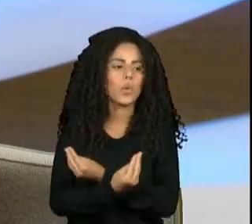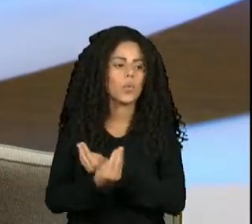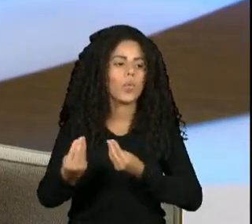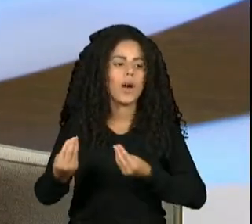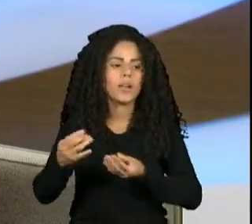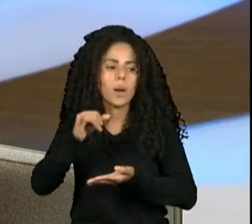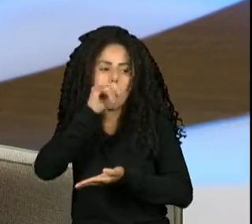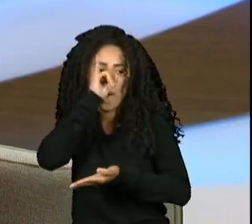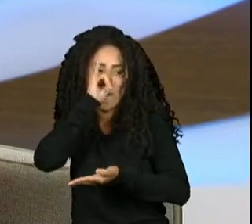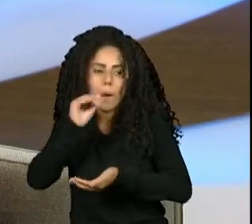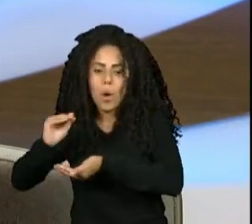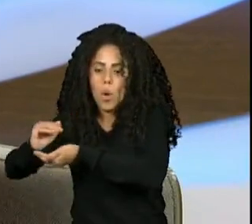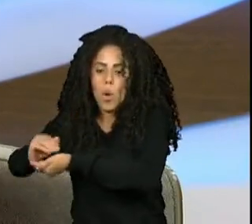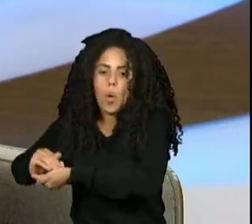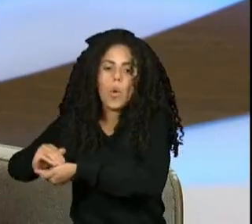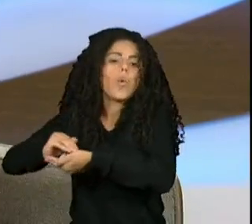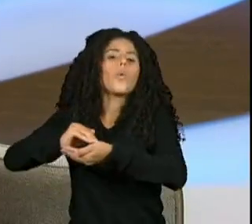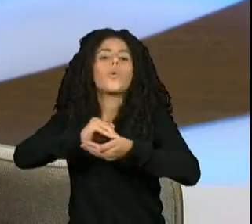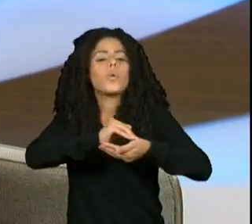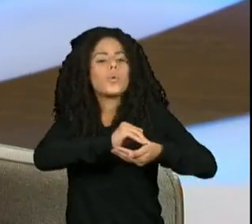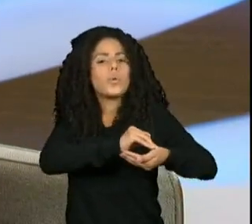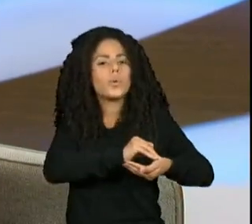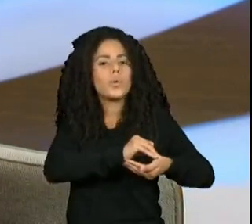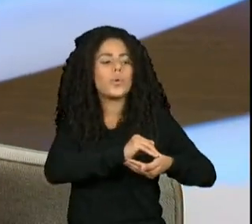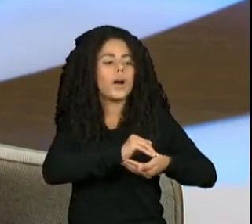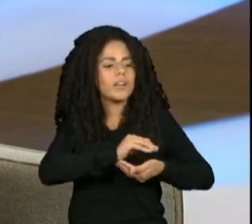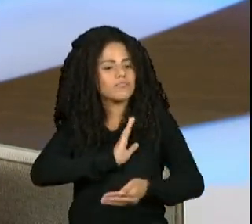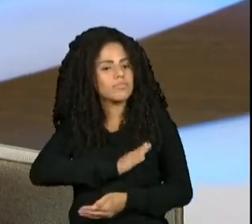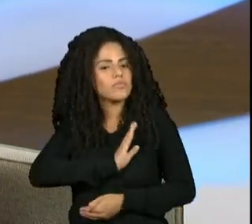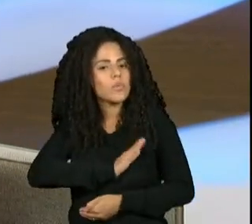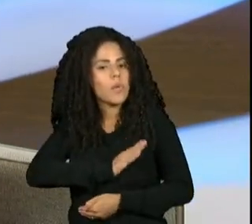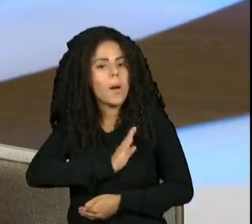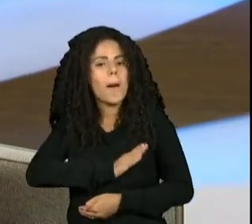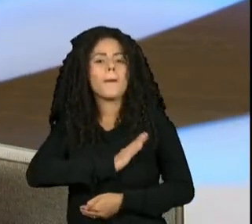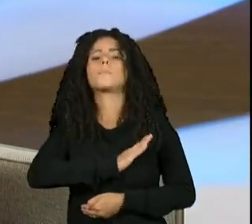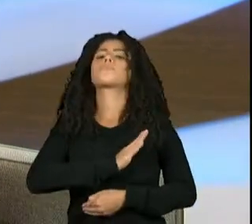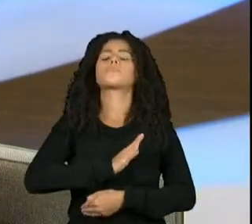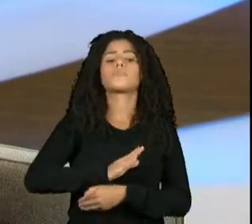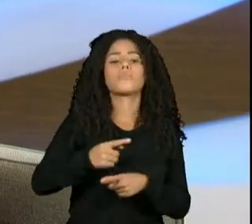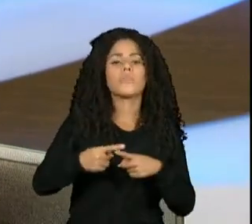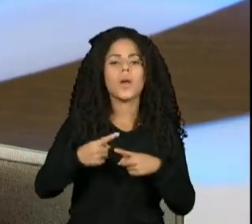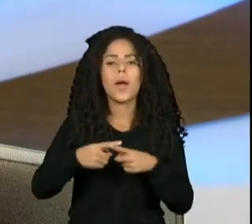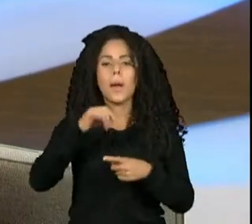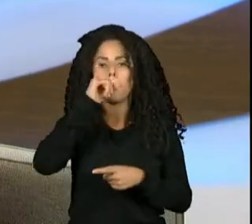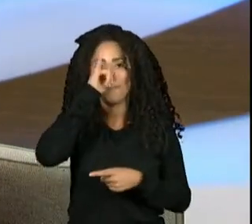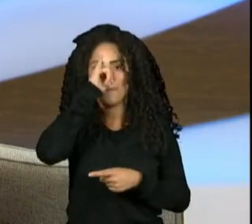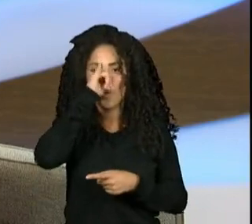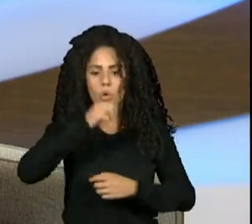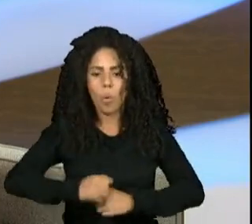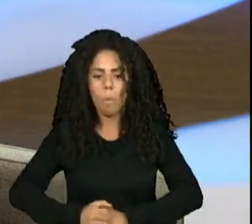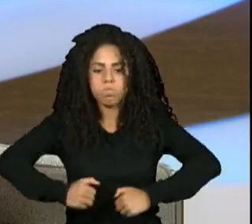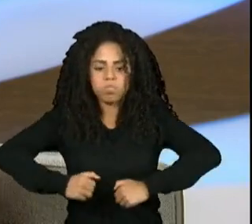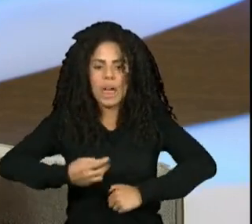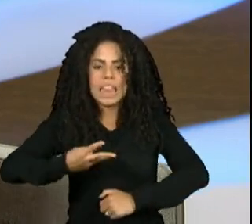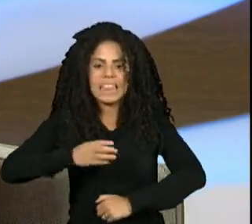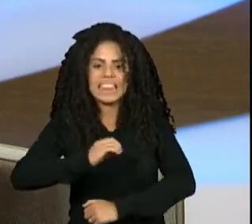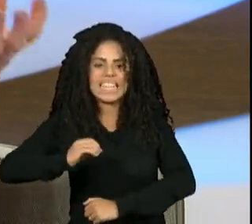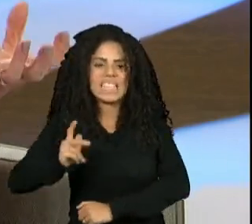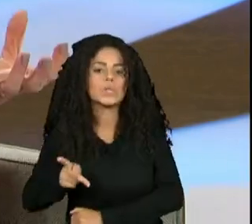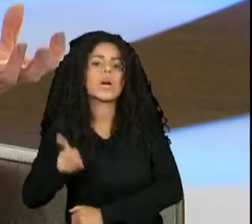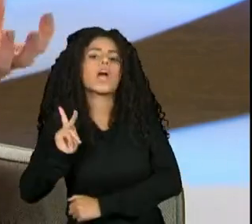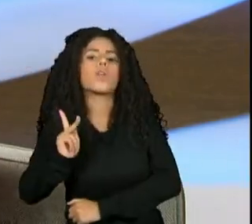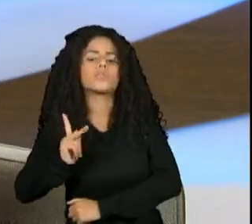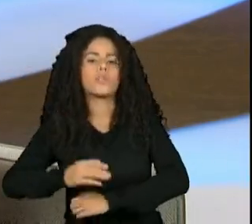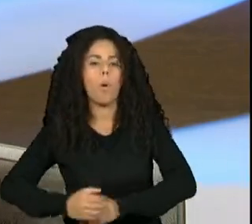um gene que diminui o crescimento, porque os suínos chegam a 300, 400 quilos. E aí você não quer ter